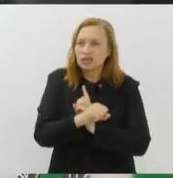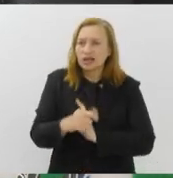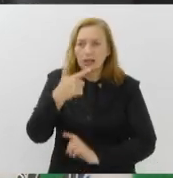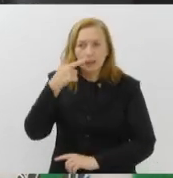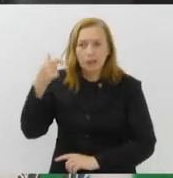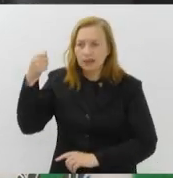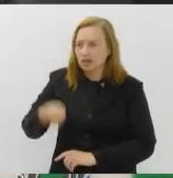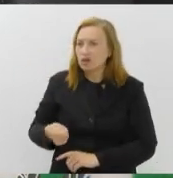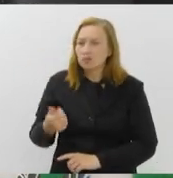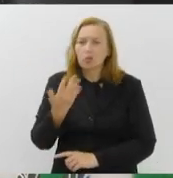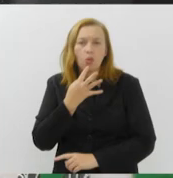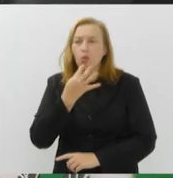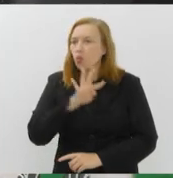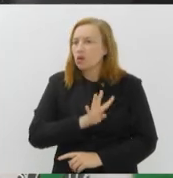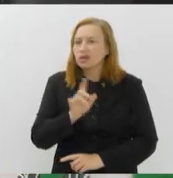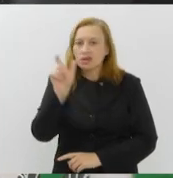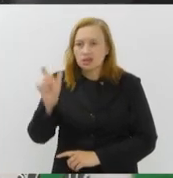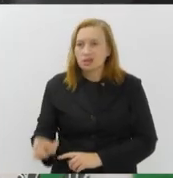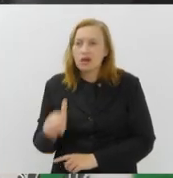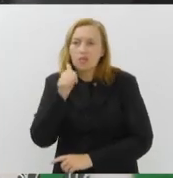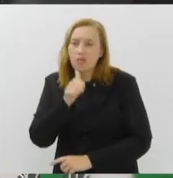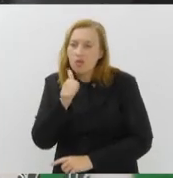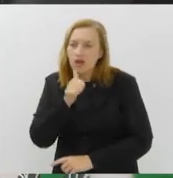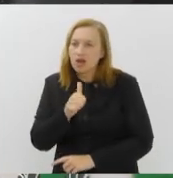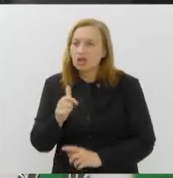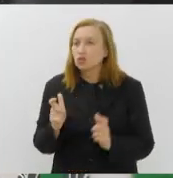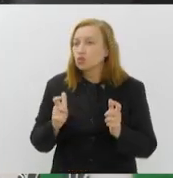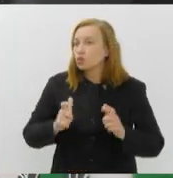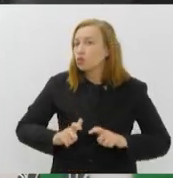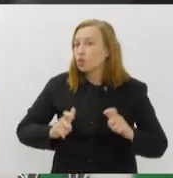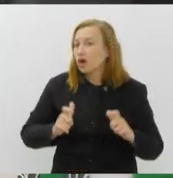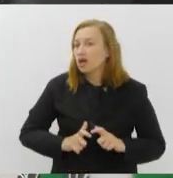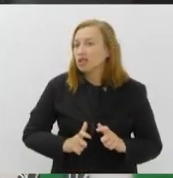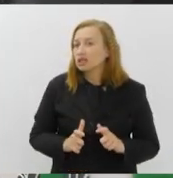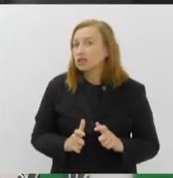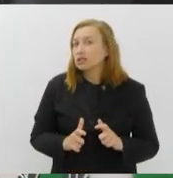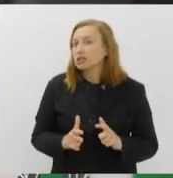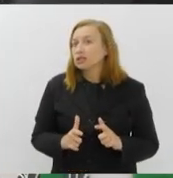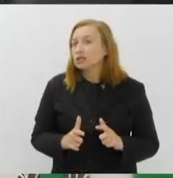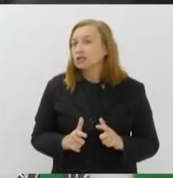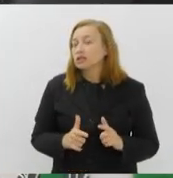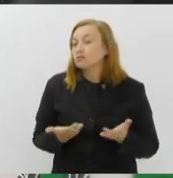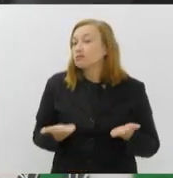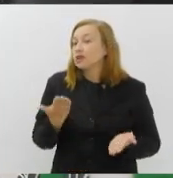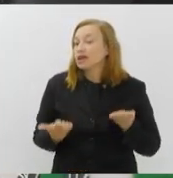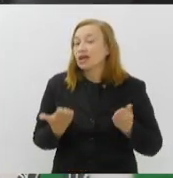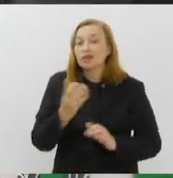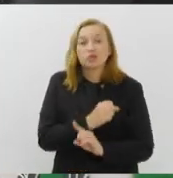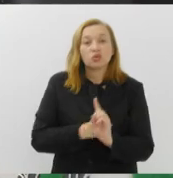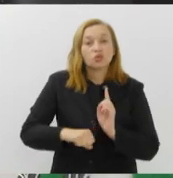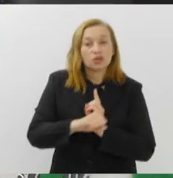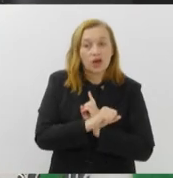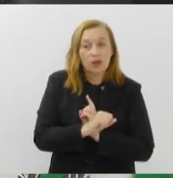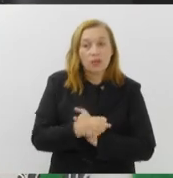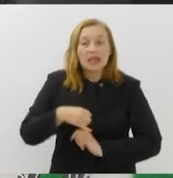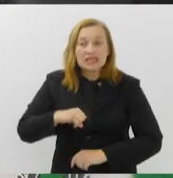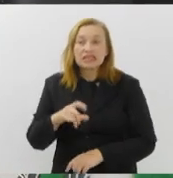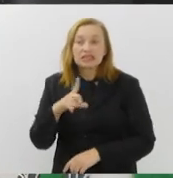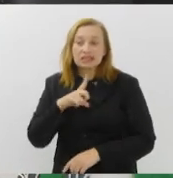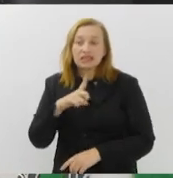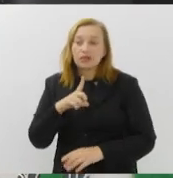que não reconhece as mulheres nos seus lugares de equilíbrio social. Se a gente tem